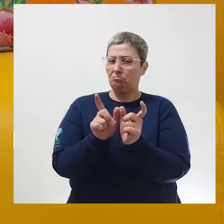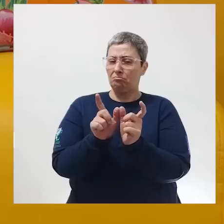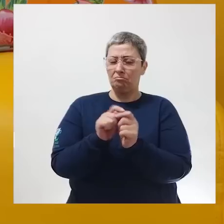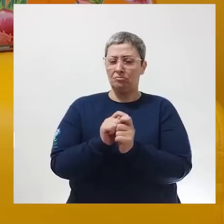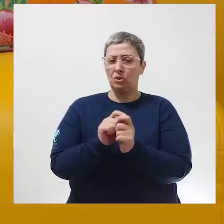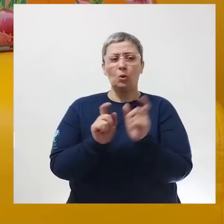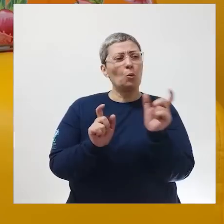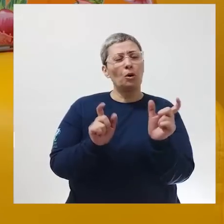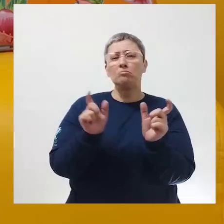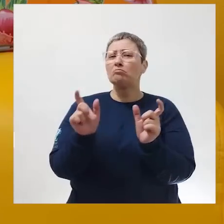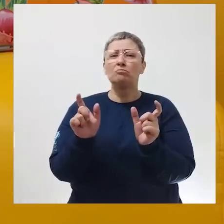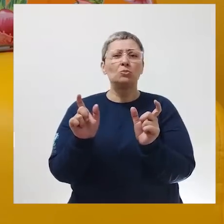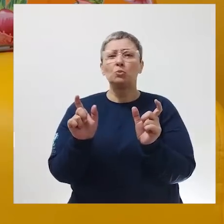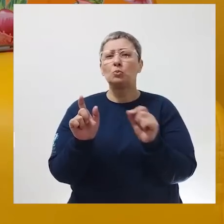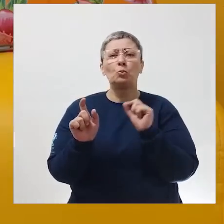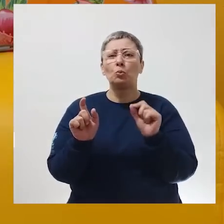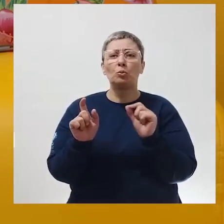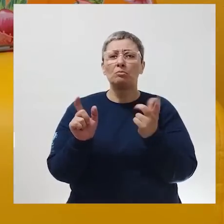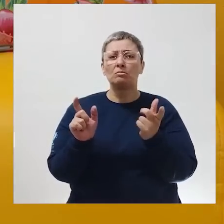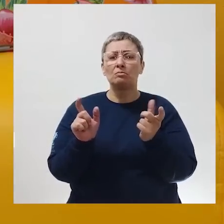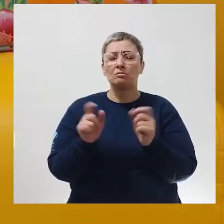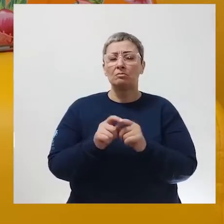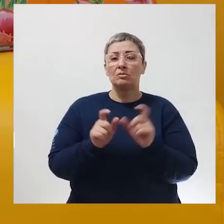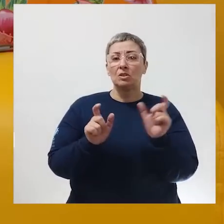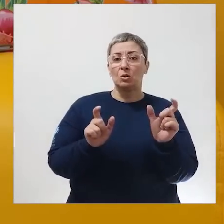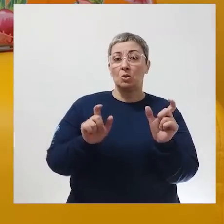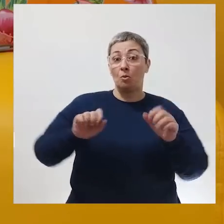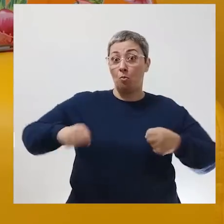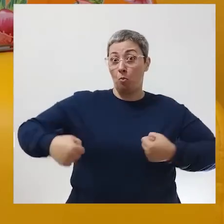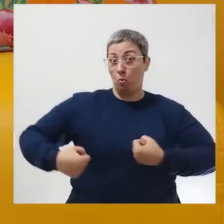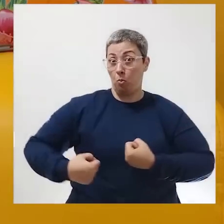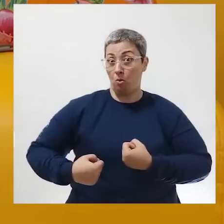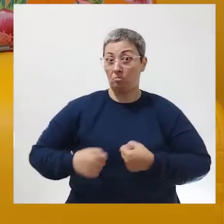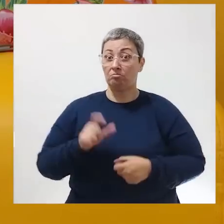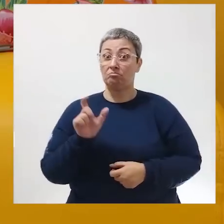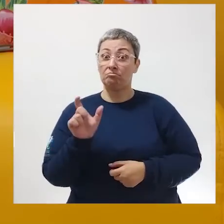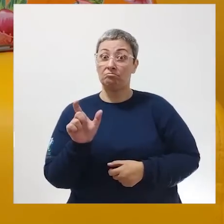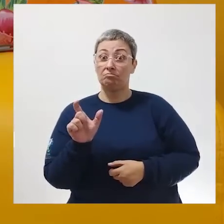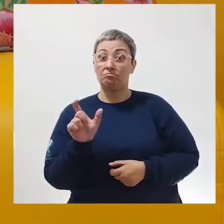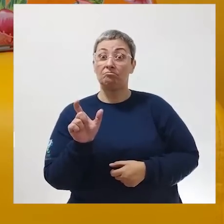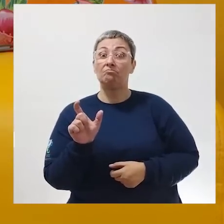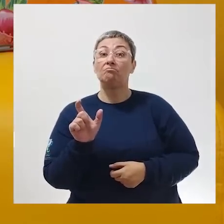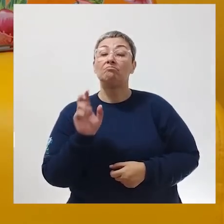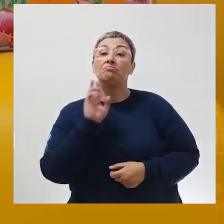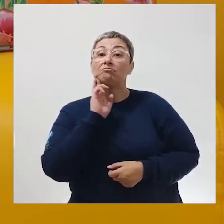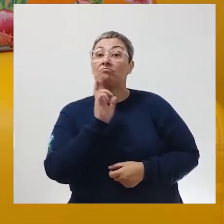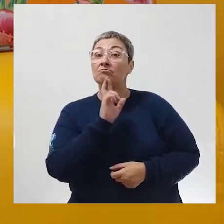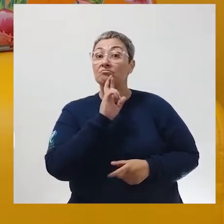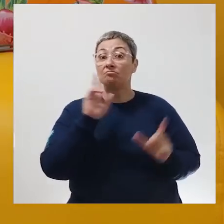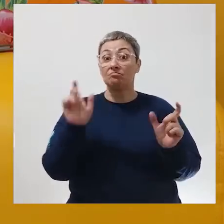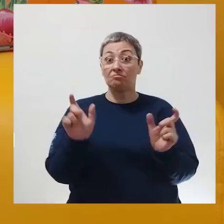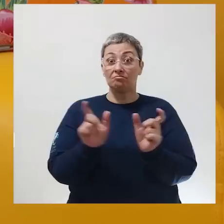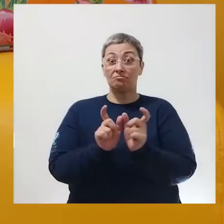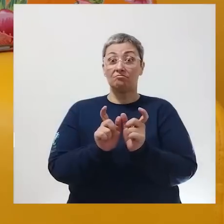mesmo? Quais são as palavras? Monstro com